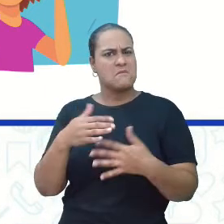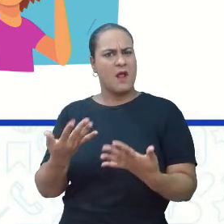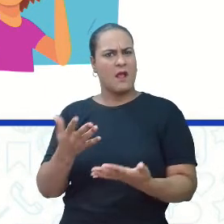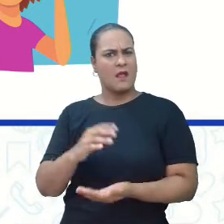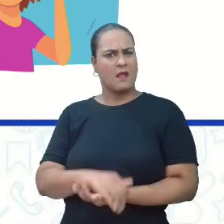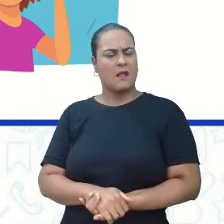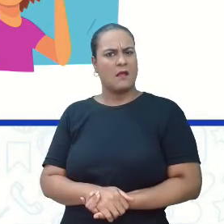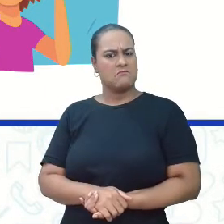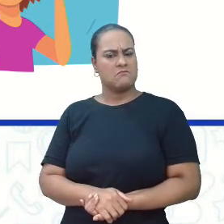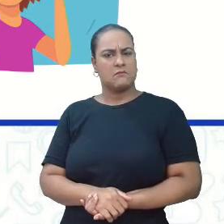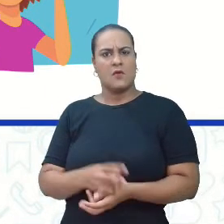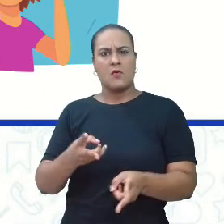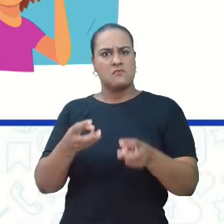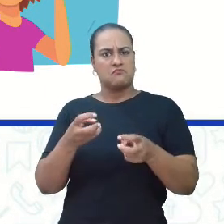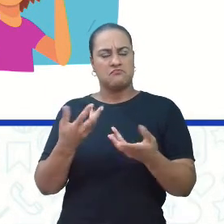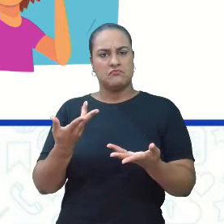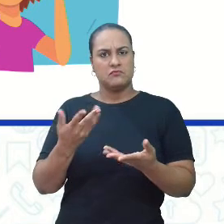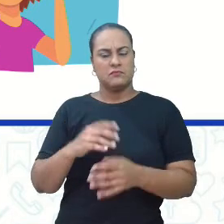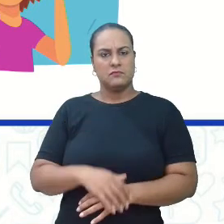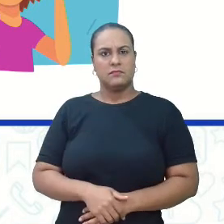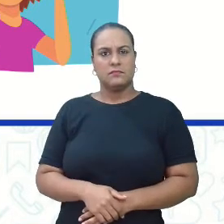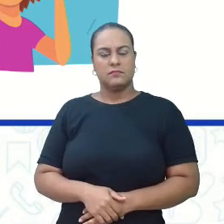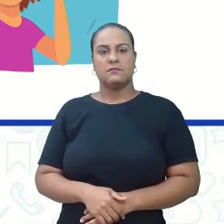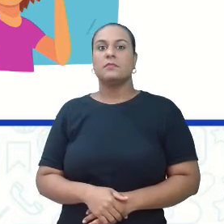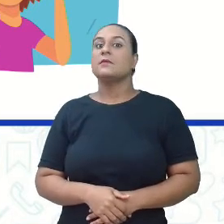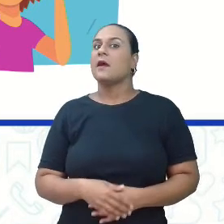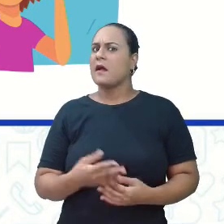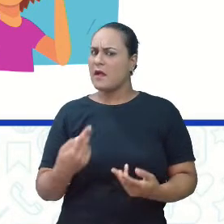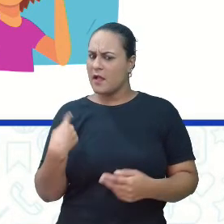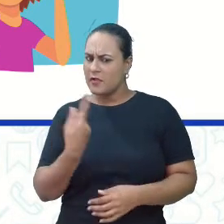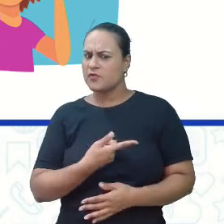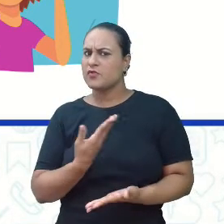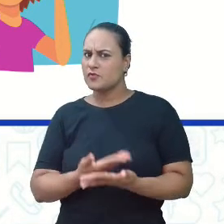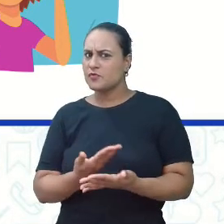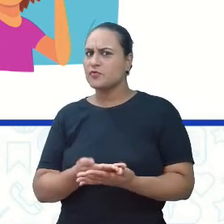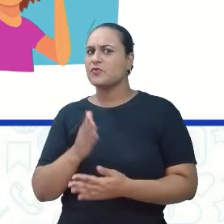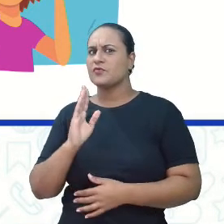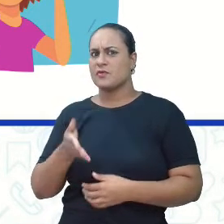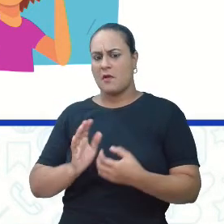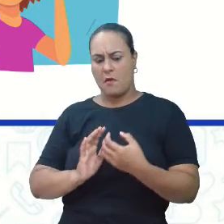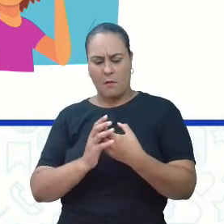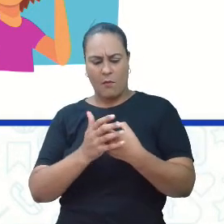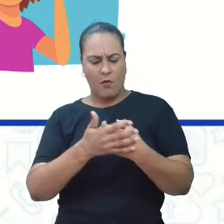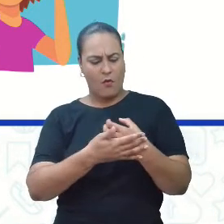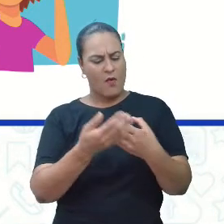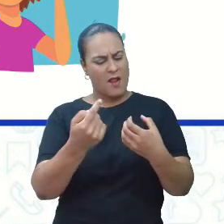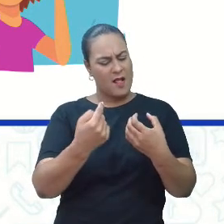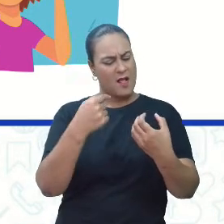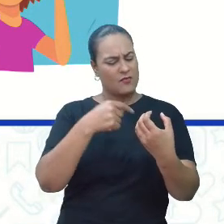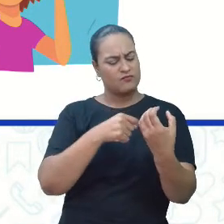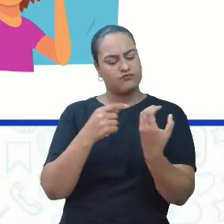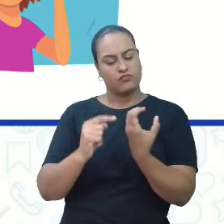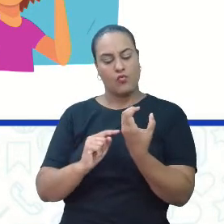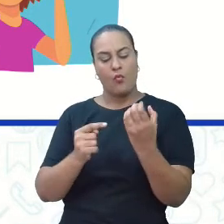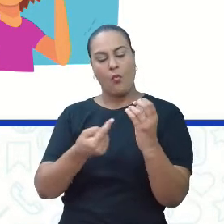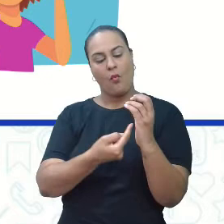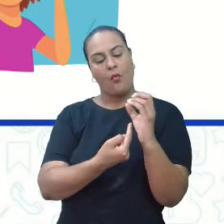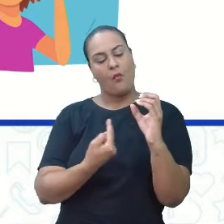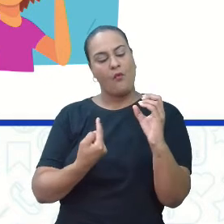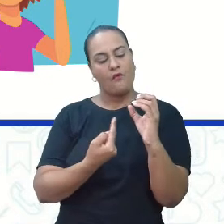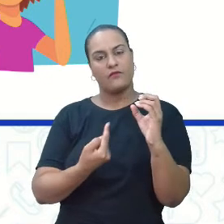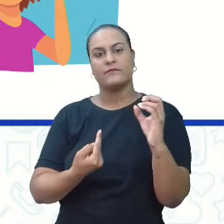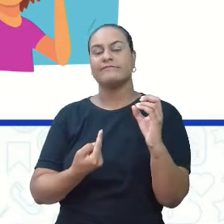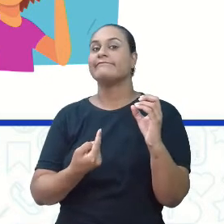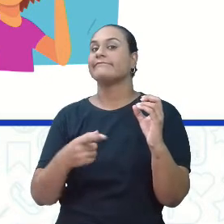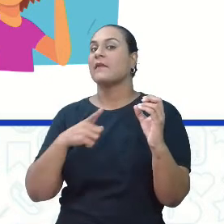olho? Nós já estudamos que o fundo do olho acontece ali a retina, lá no finalzinho, né?